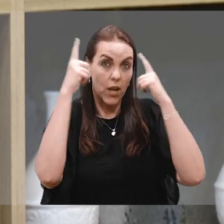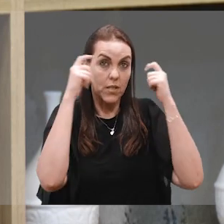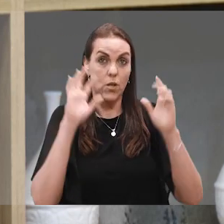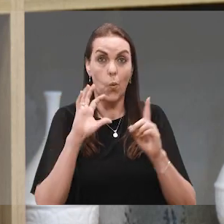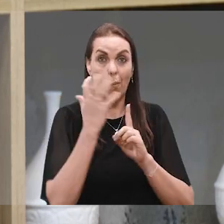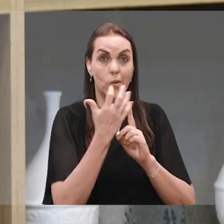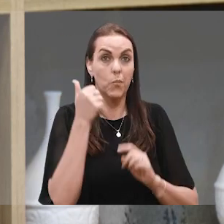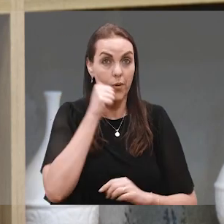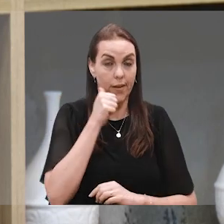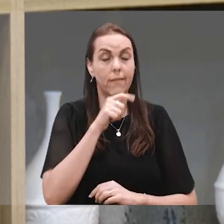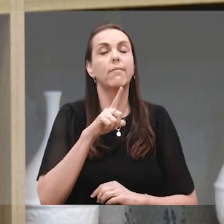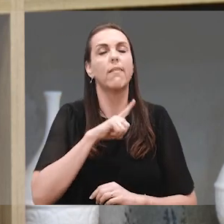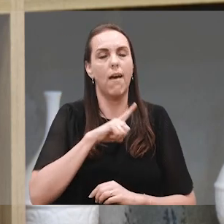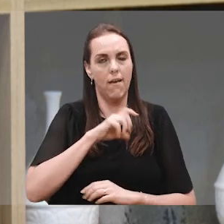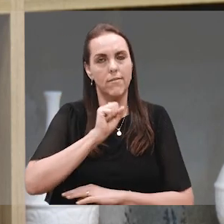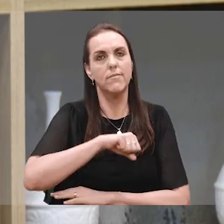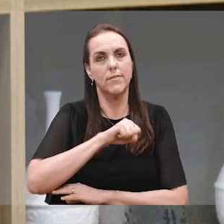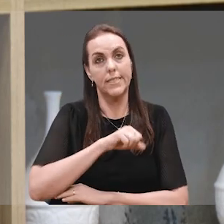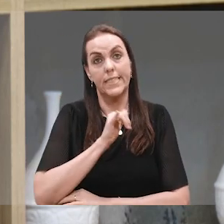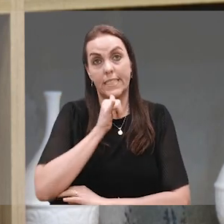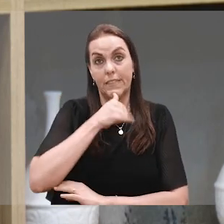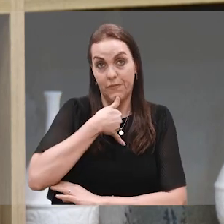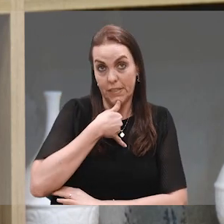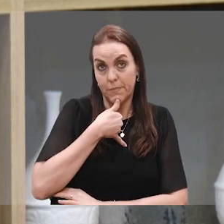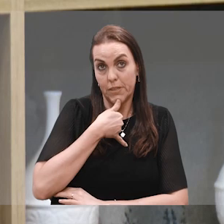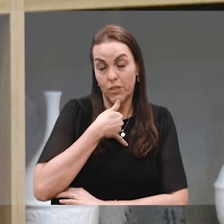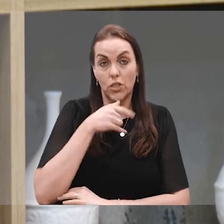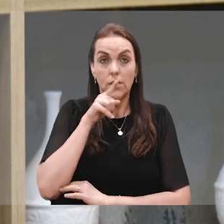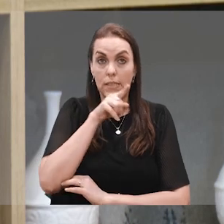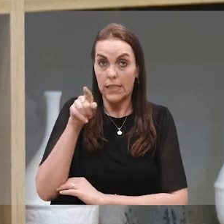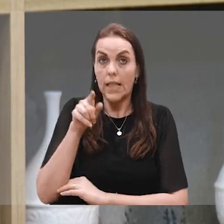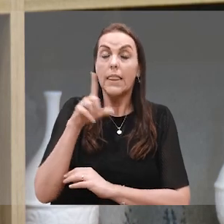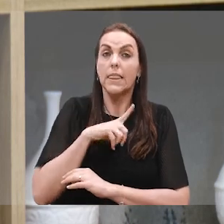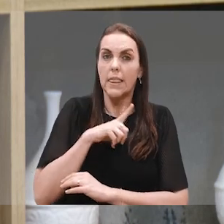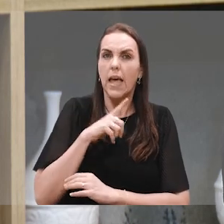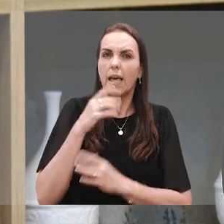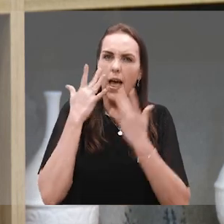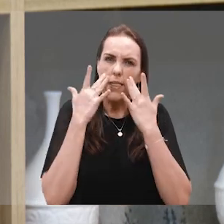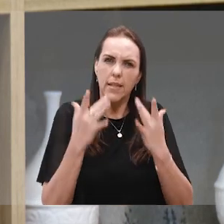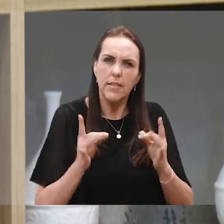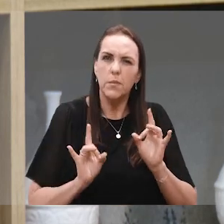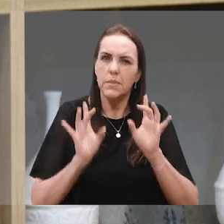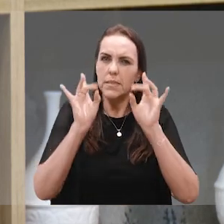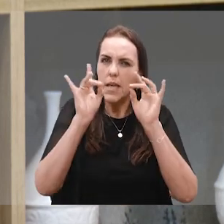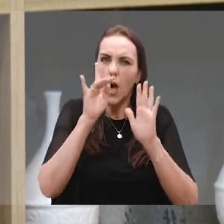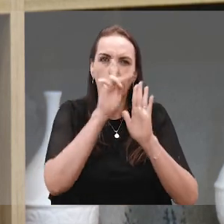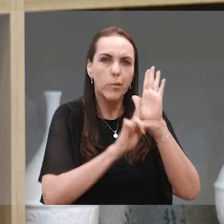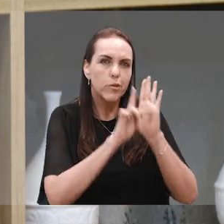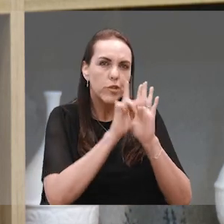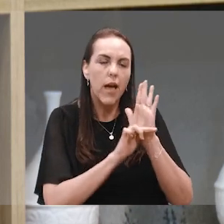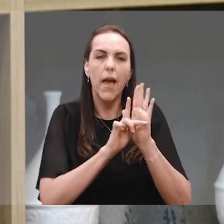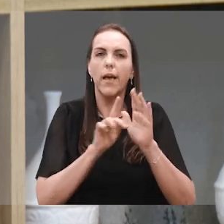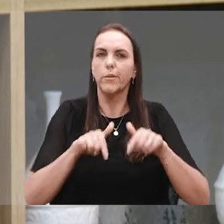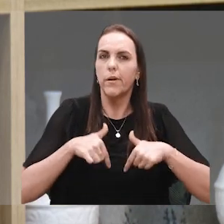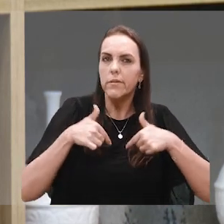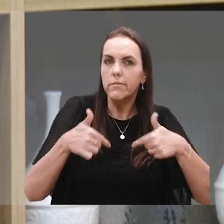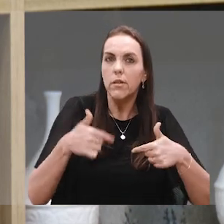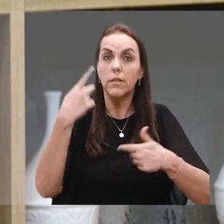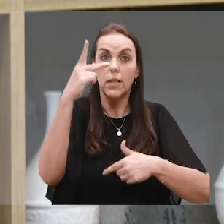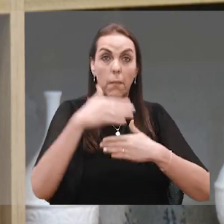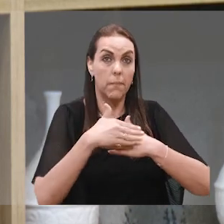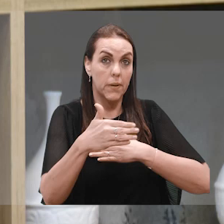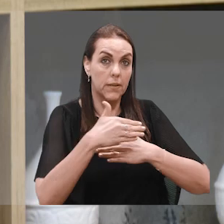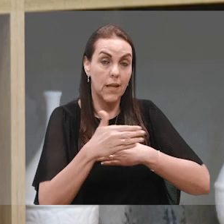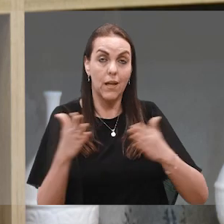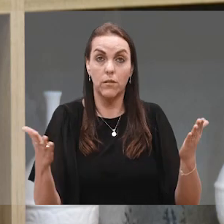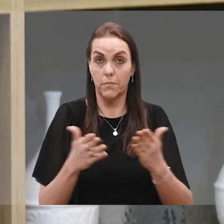que continua ali, infelizmente. A senhora já tem uma atenção especial no sentido de projetos ou de ações do seu